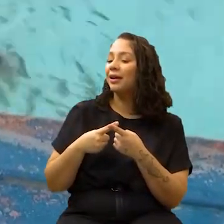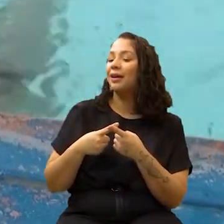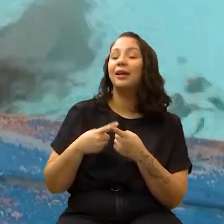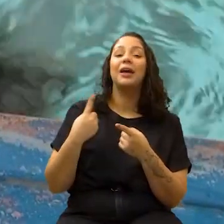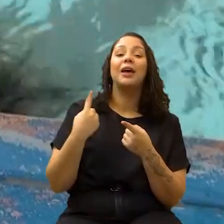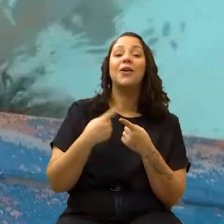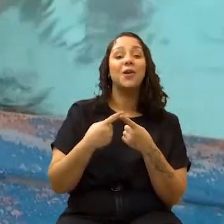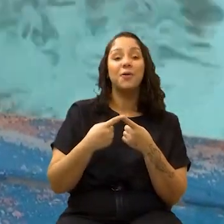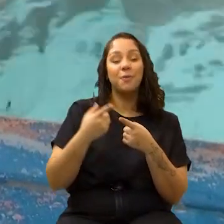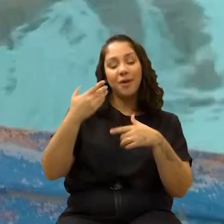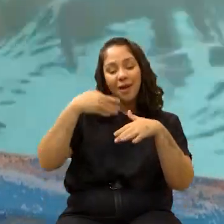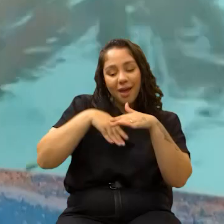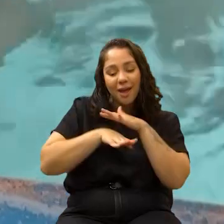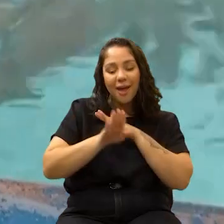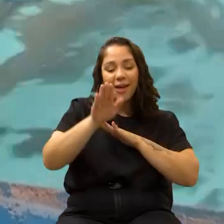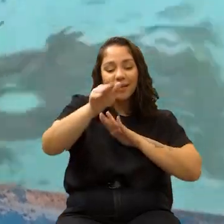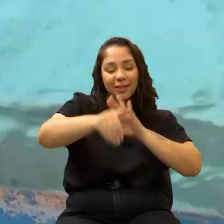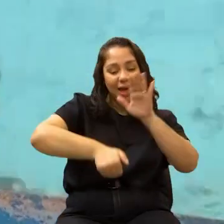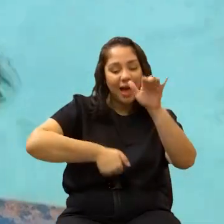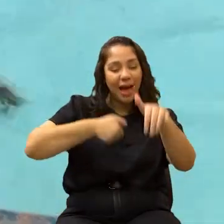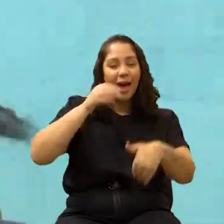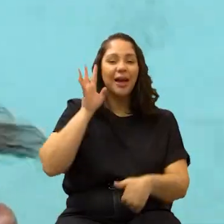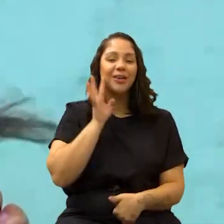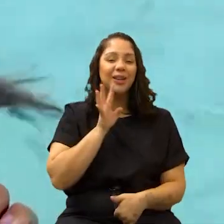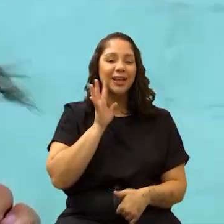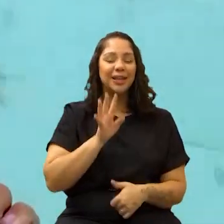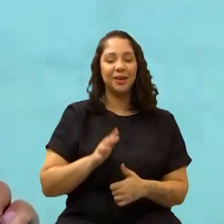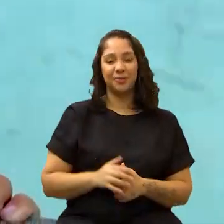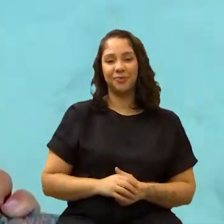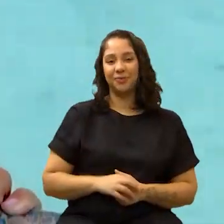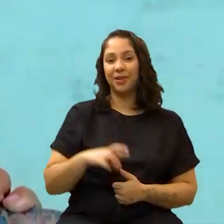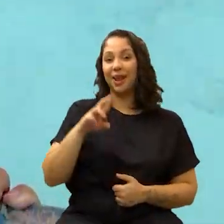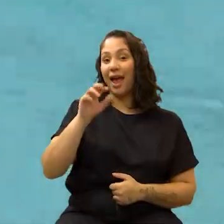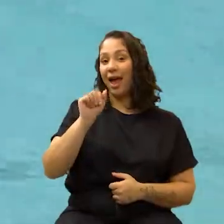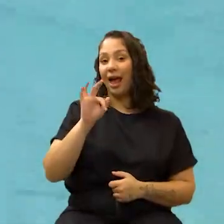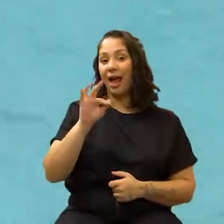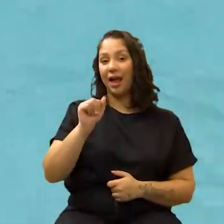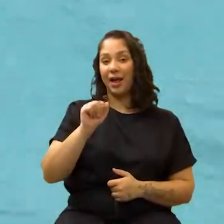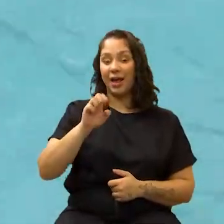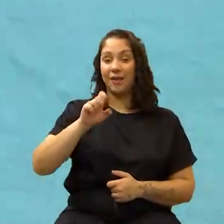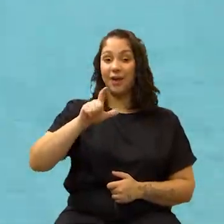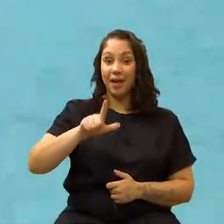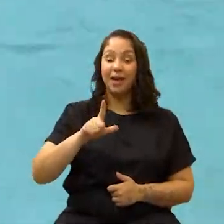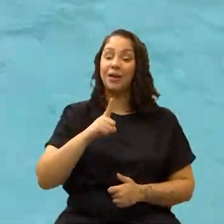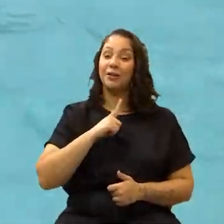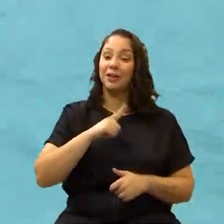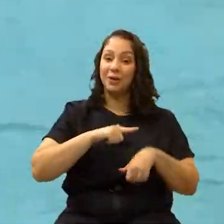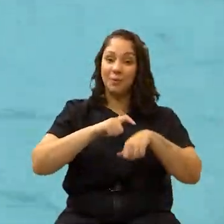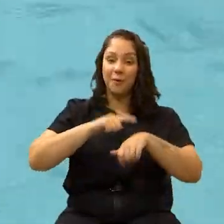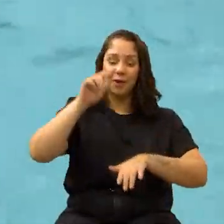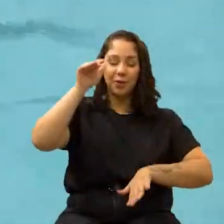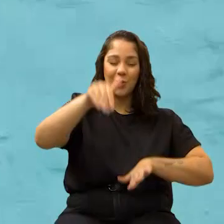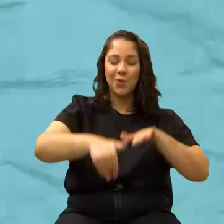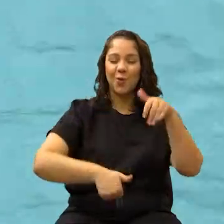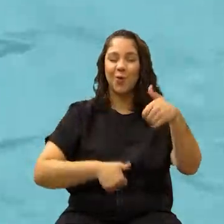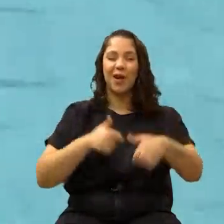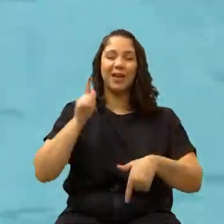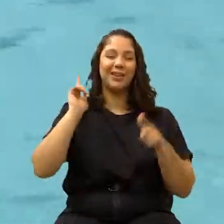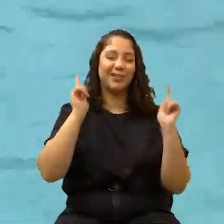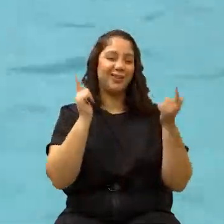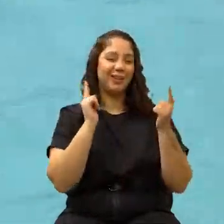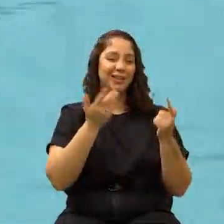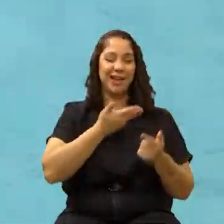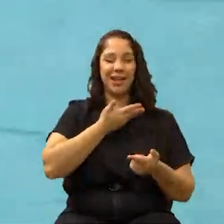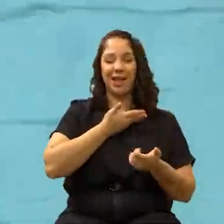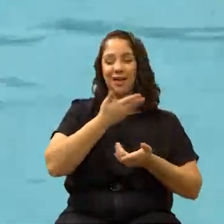quê? Porque ficar na água é legal. O Rafael aproveita o momento na piscina